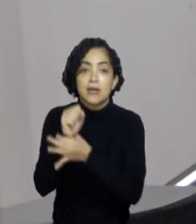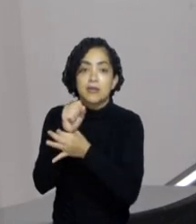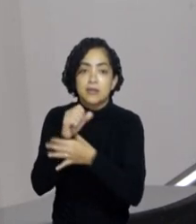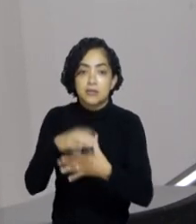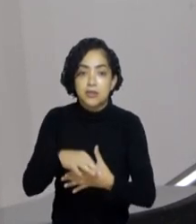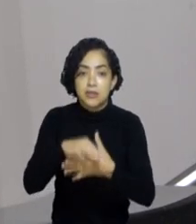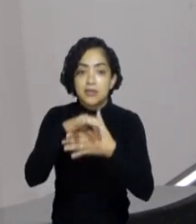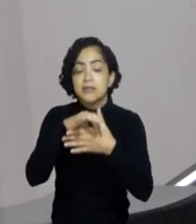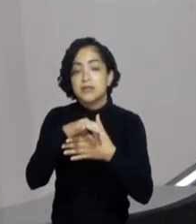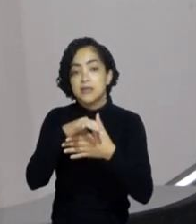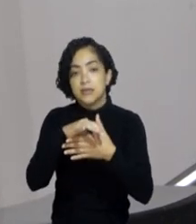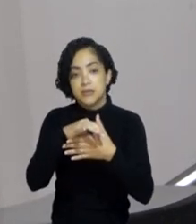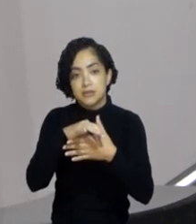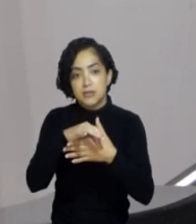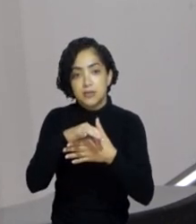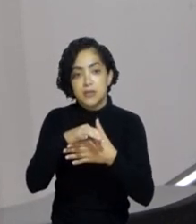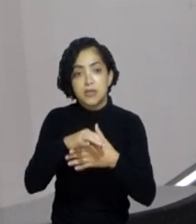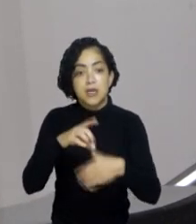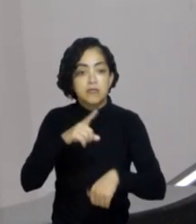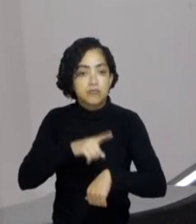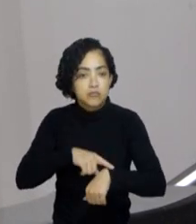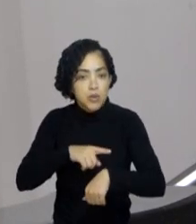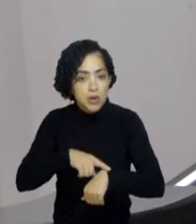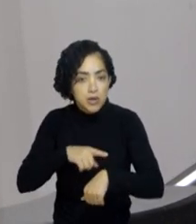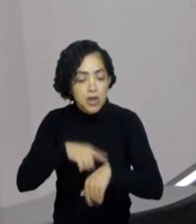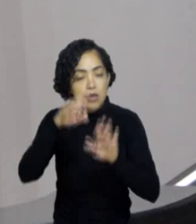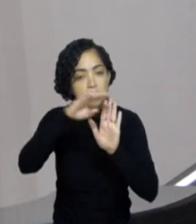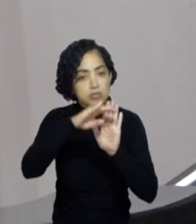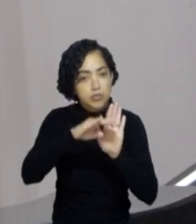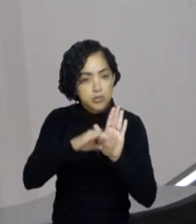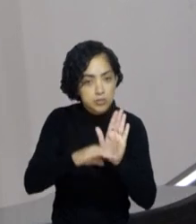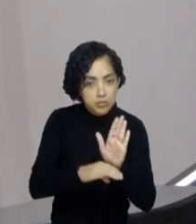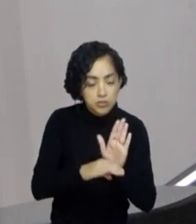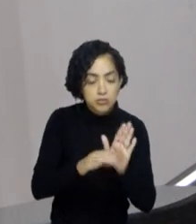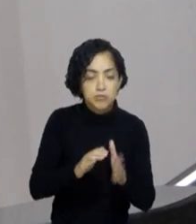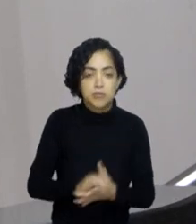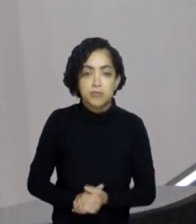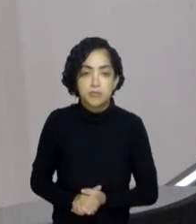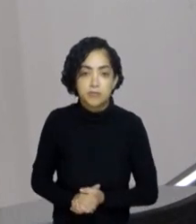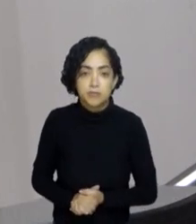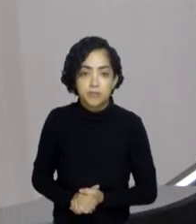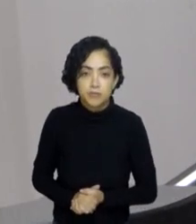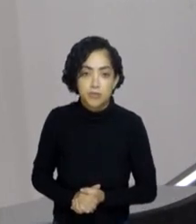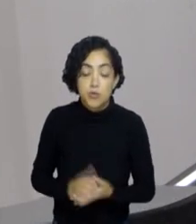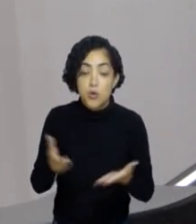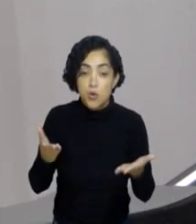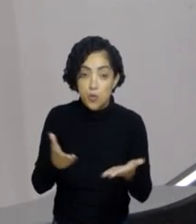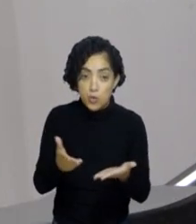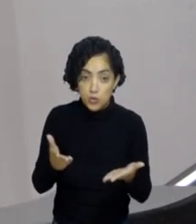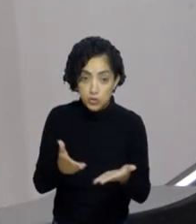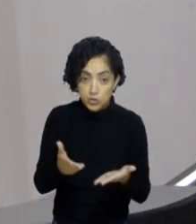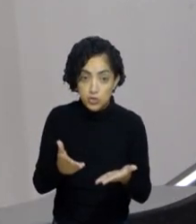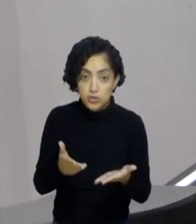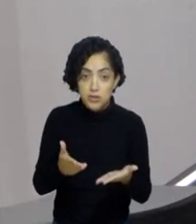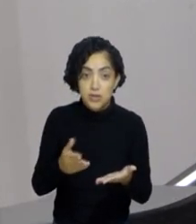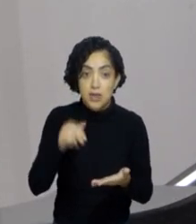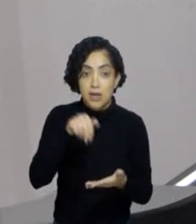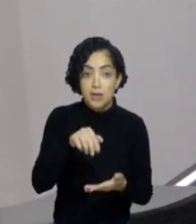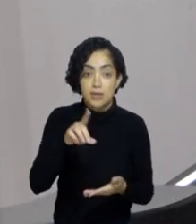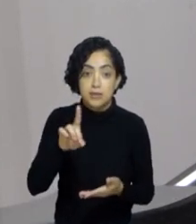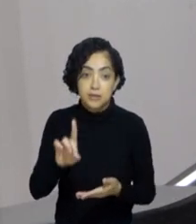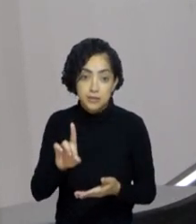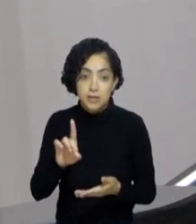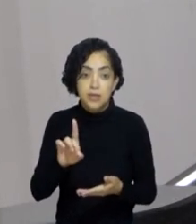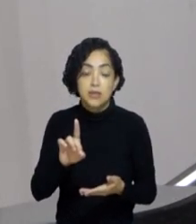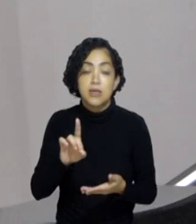audiência nos principais horários da nossa programação em todas as praças que atuamos. Hoje, a NDTV Record é a